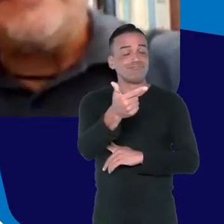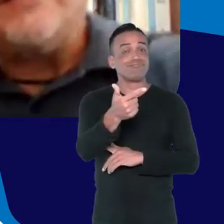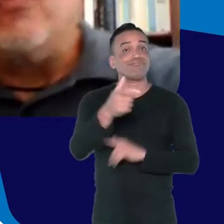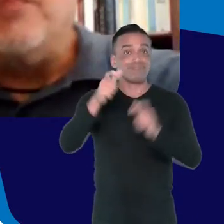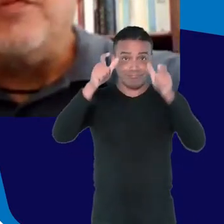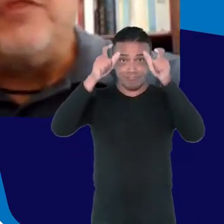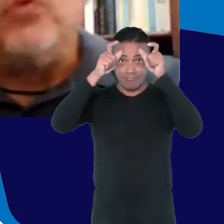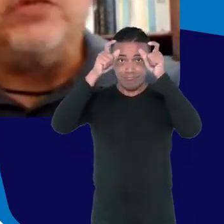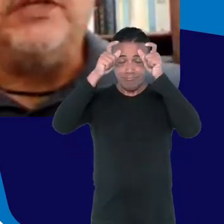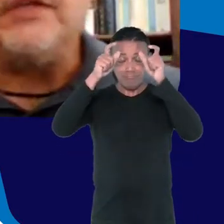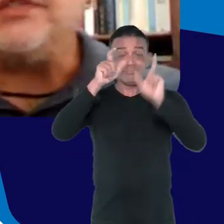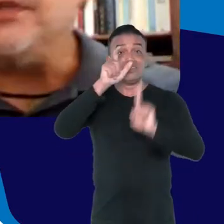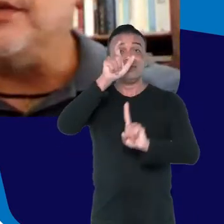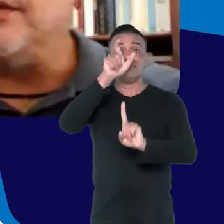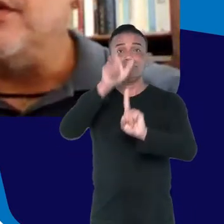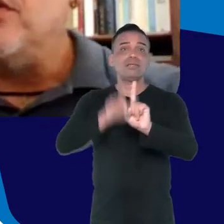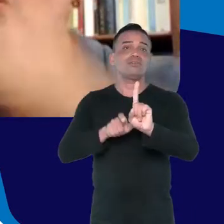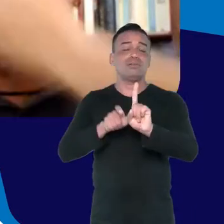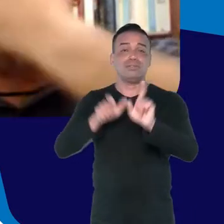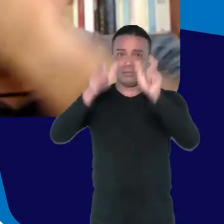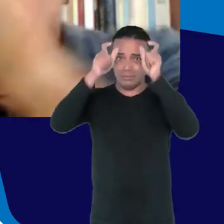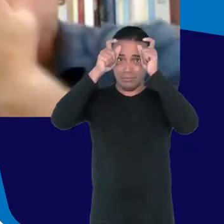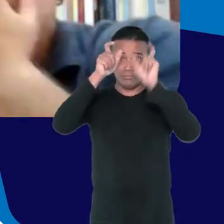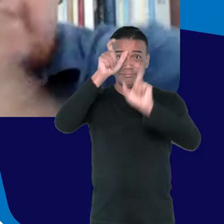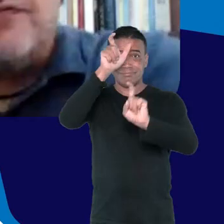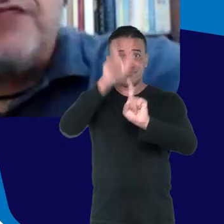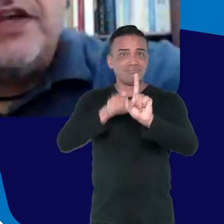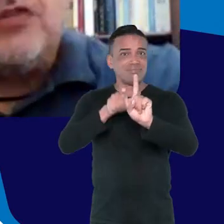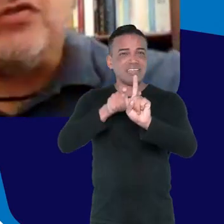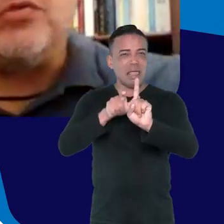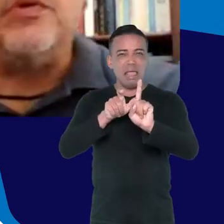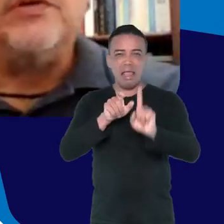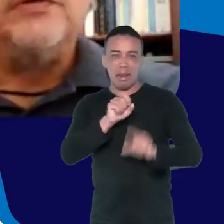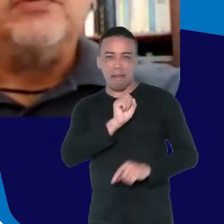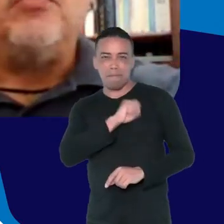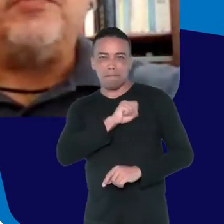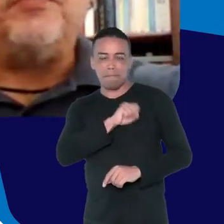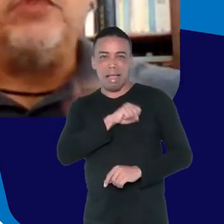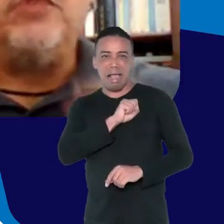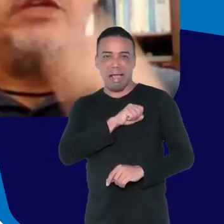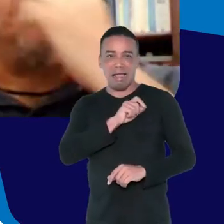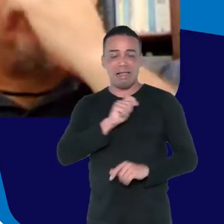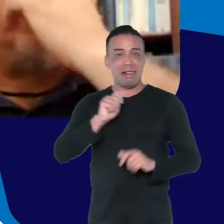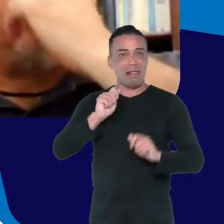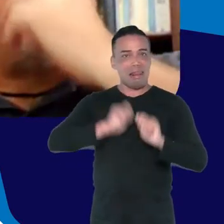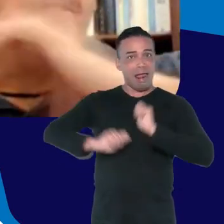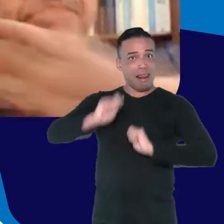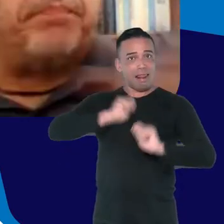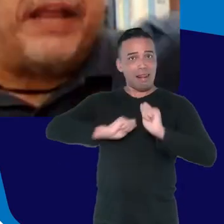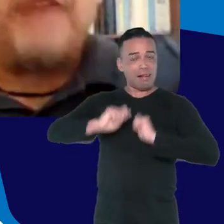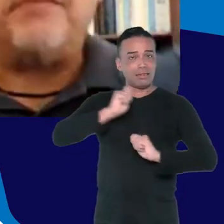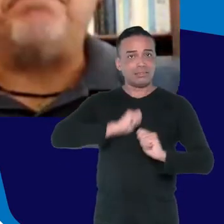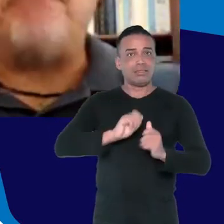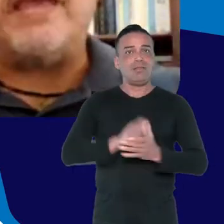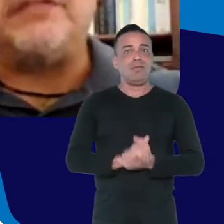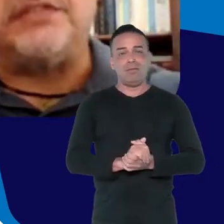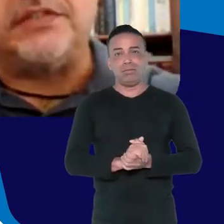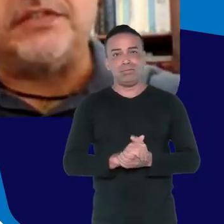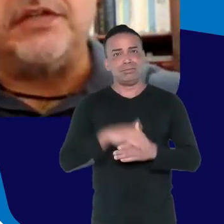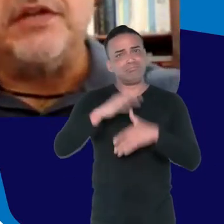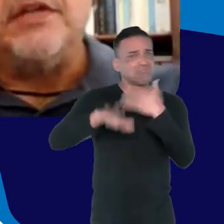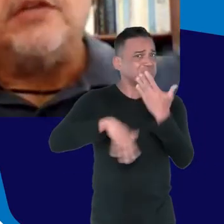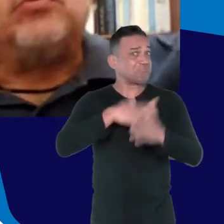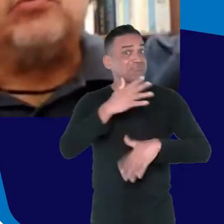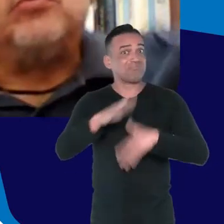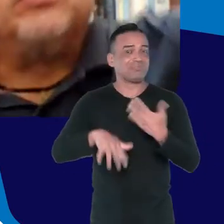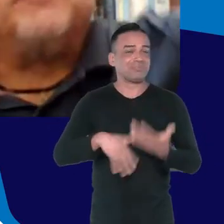ele era uma figurinha assim, um diabinho travesso, uma figurinha que pregava